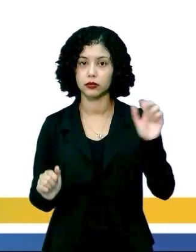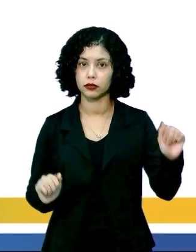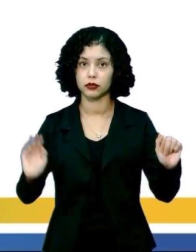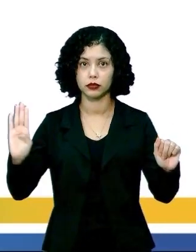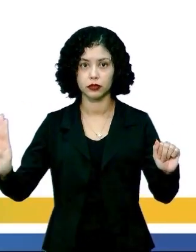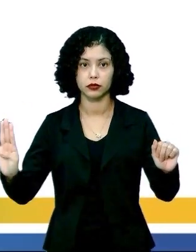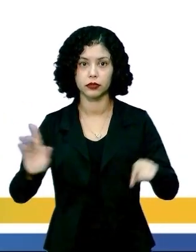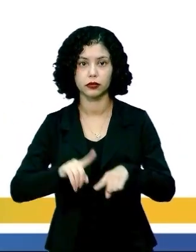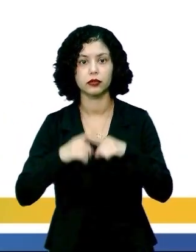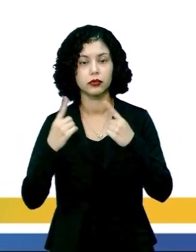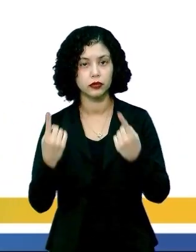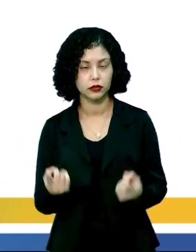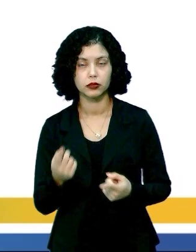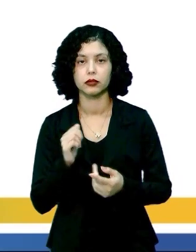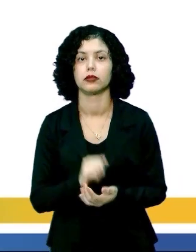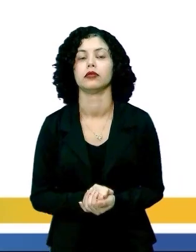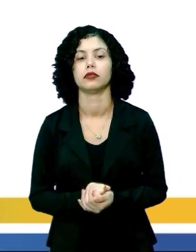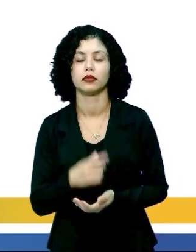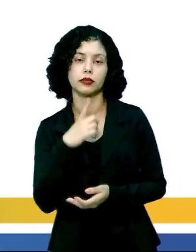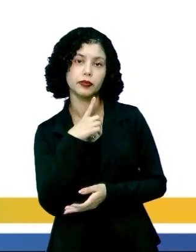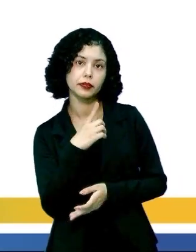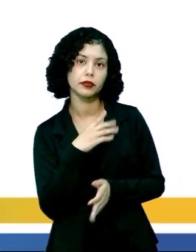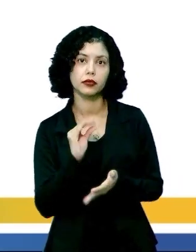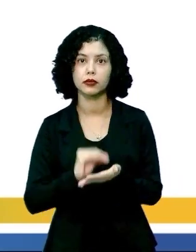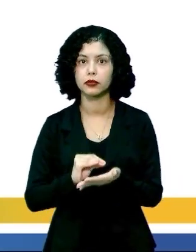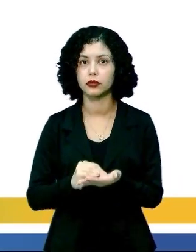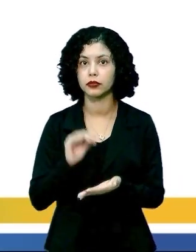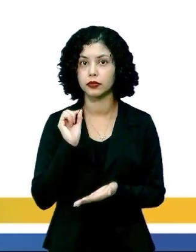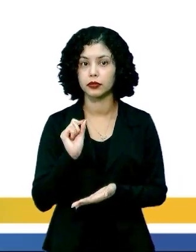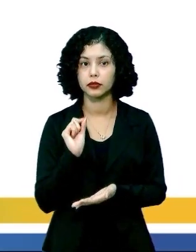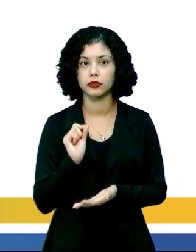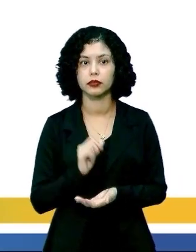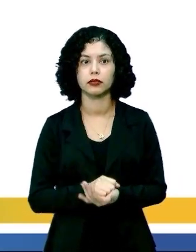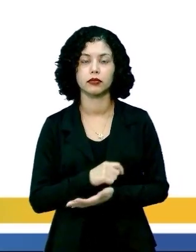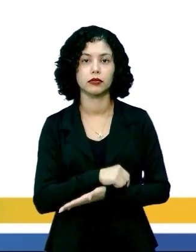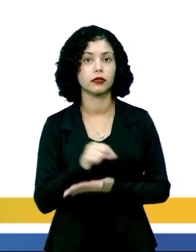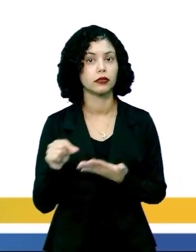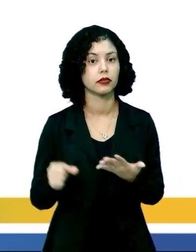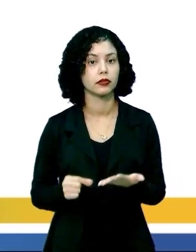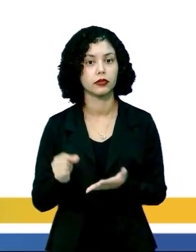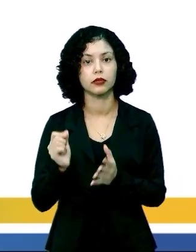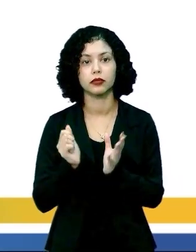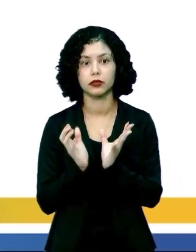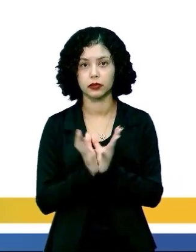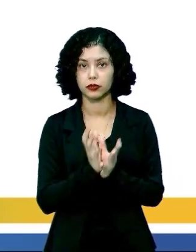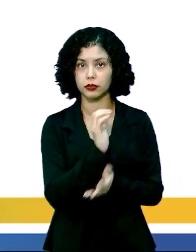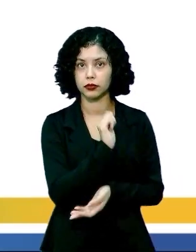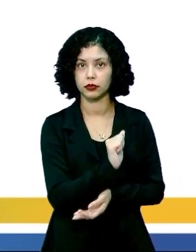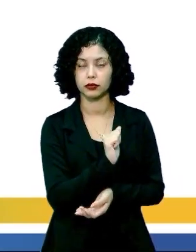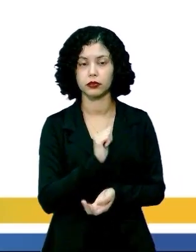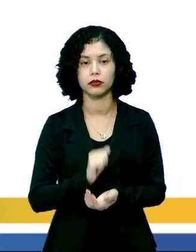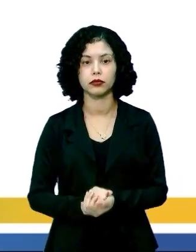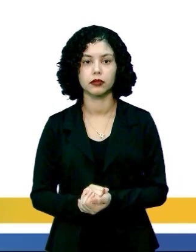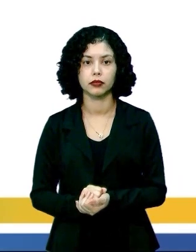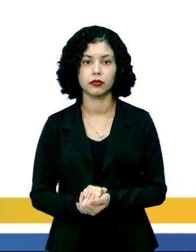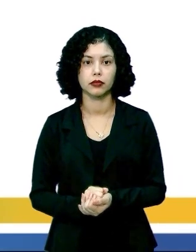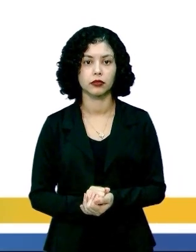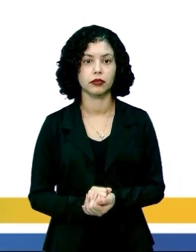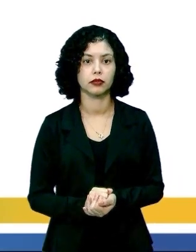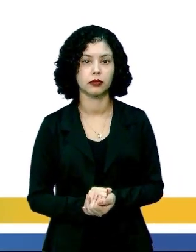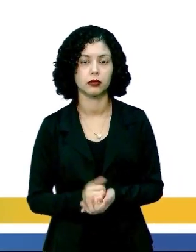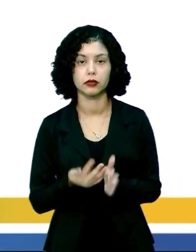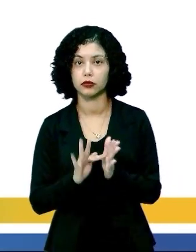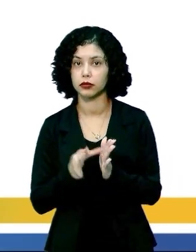B, mas nós iríamos sobrar o quê? Um elemento no conjunto A. Mas como